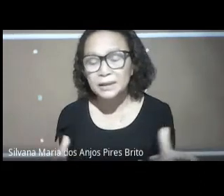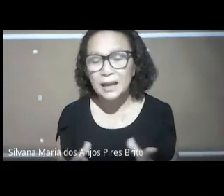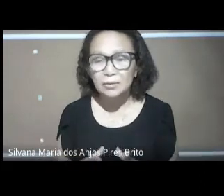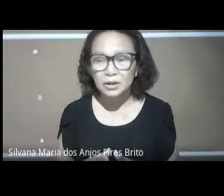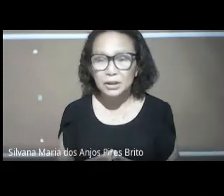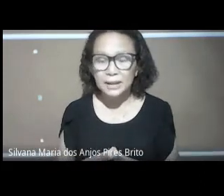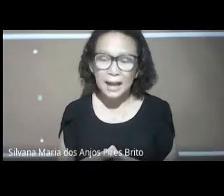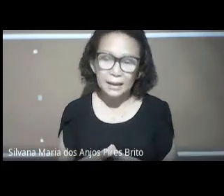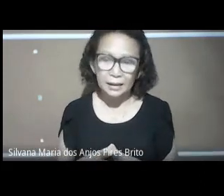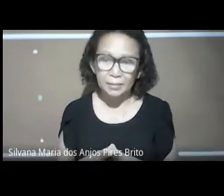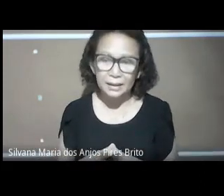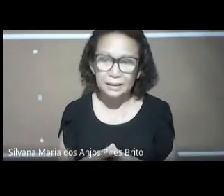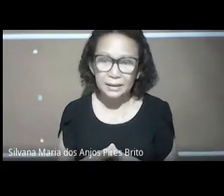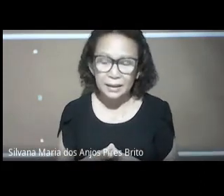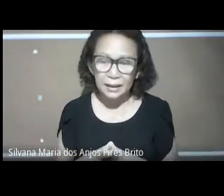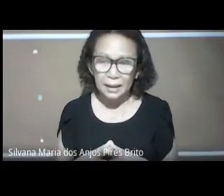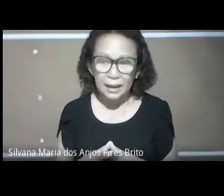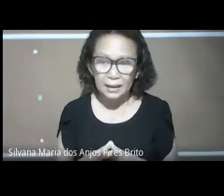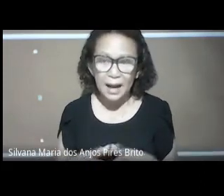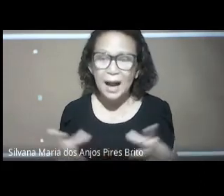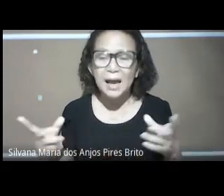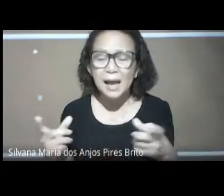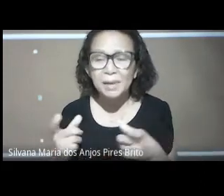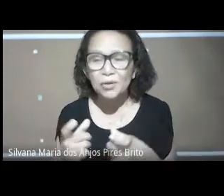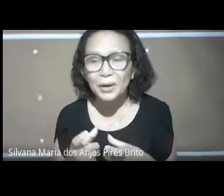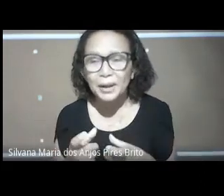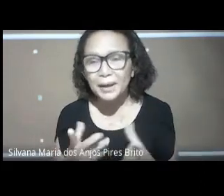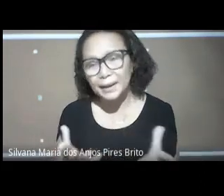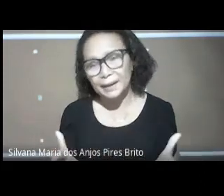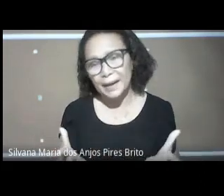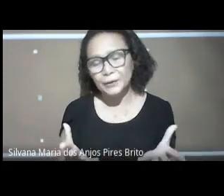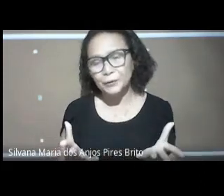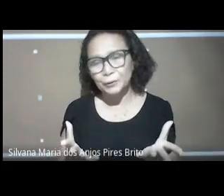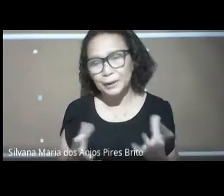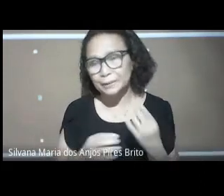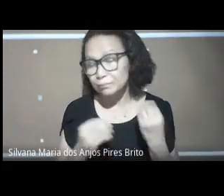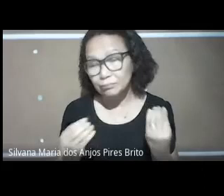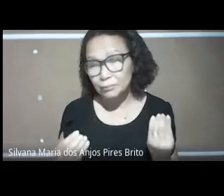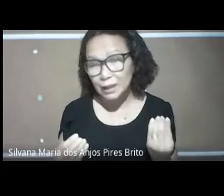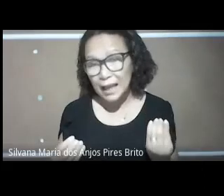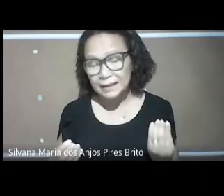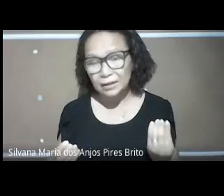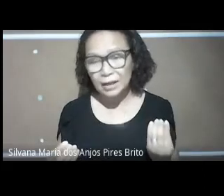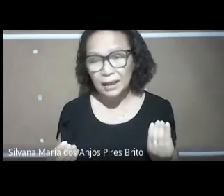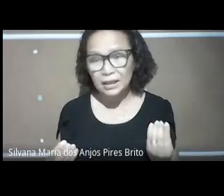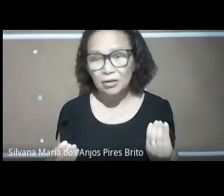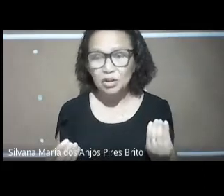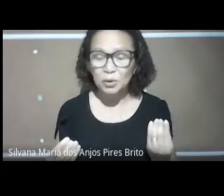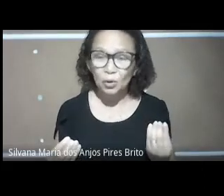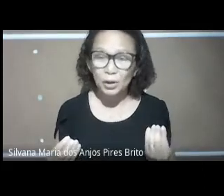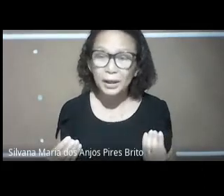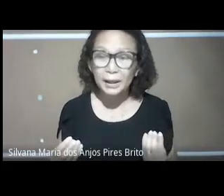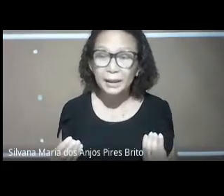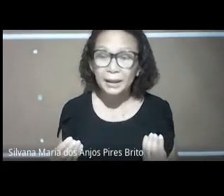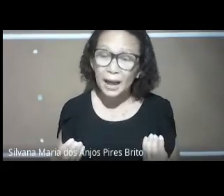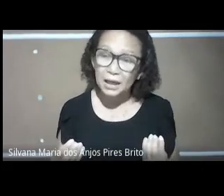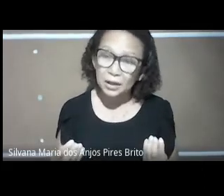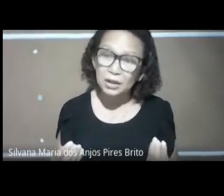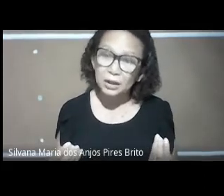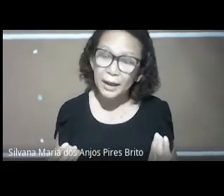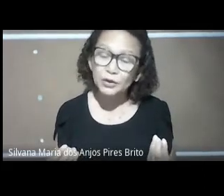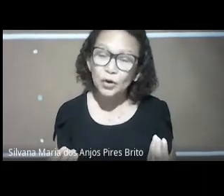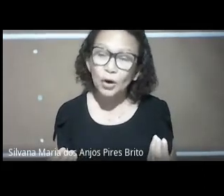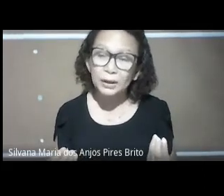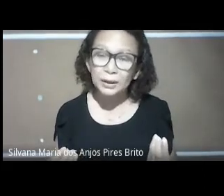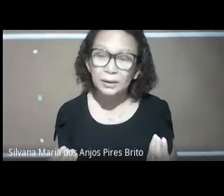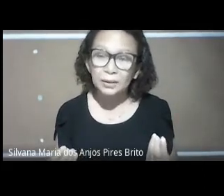eu precisar utilizar Libras? A minoria é surda. Nessa questão de minoria, a